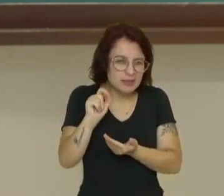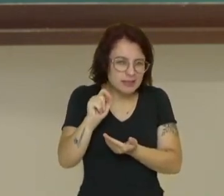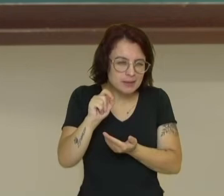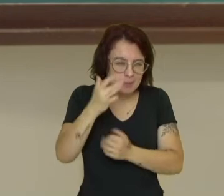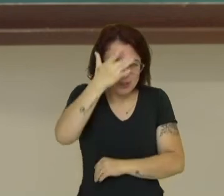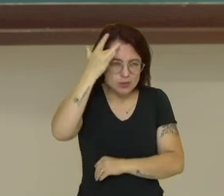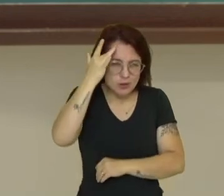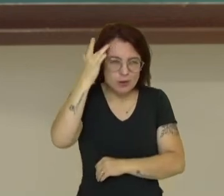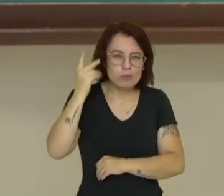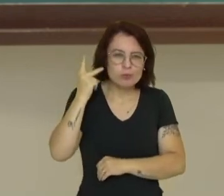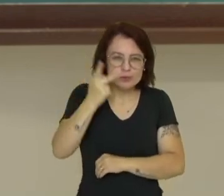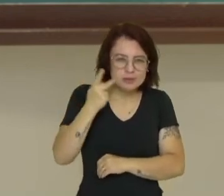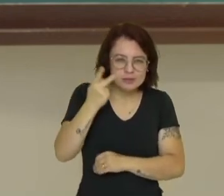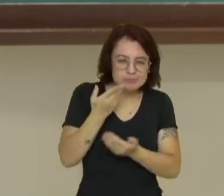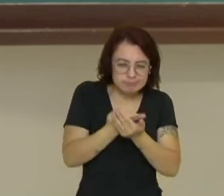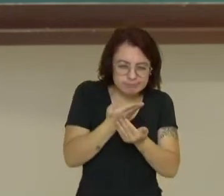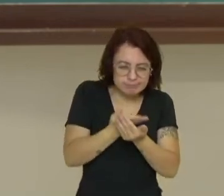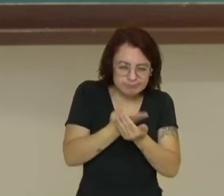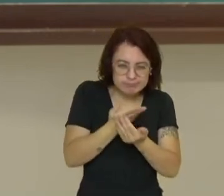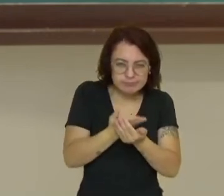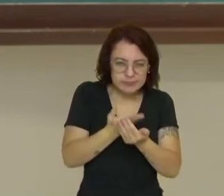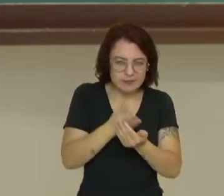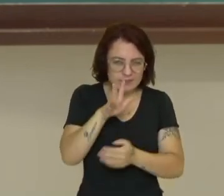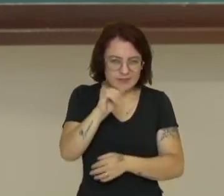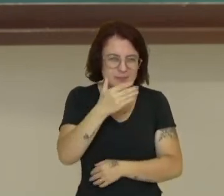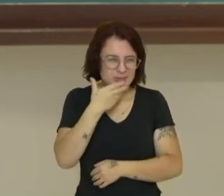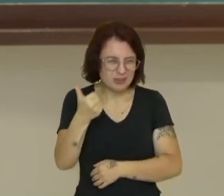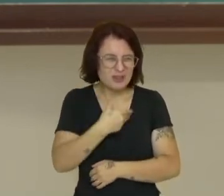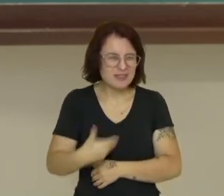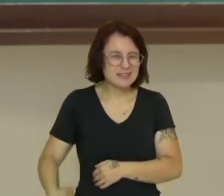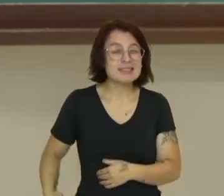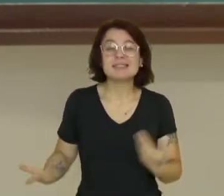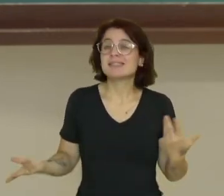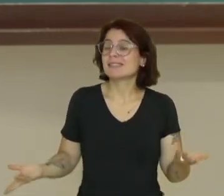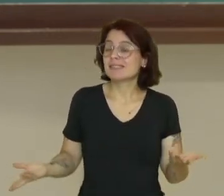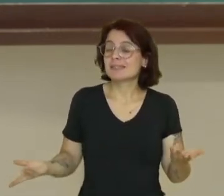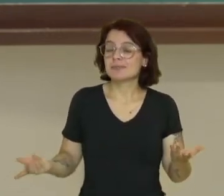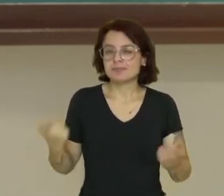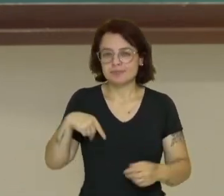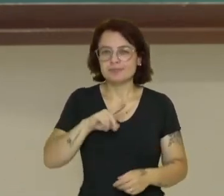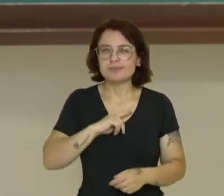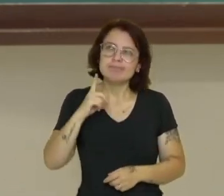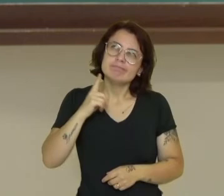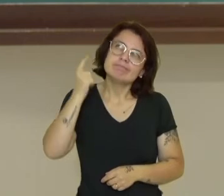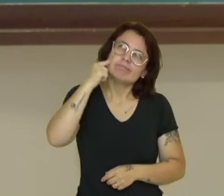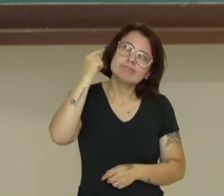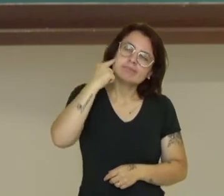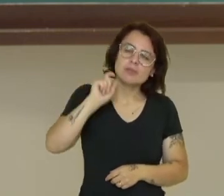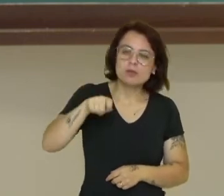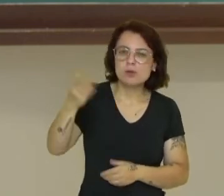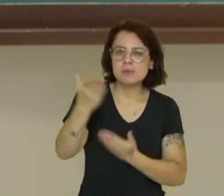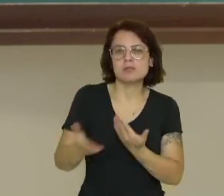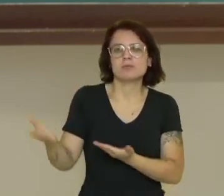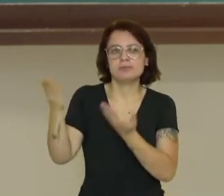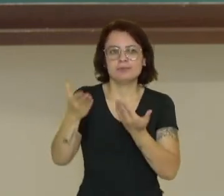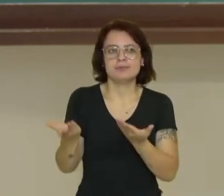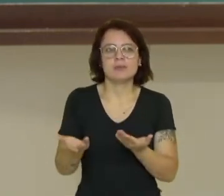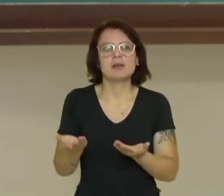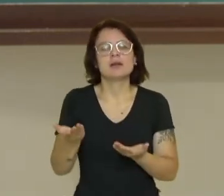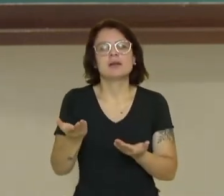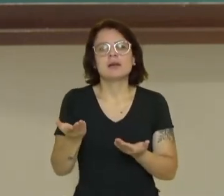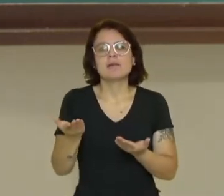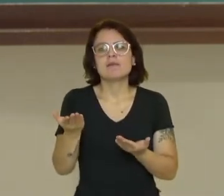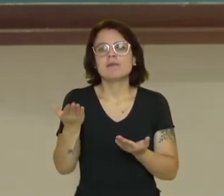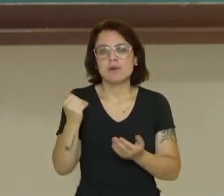política vai ser também o melhor governante de todos, né? Aí é uma questão que a gente pode pensar sobre isso. Vamos